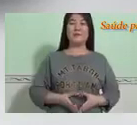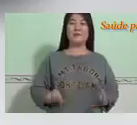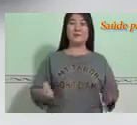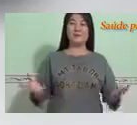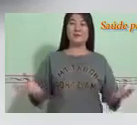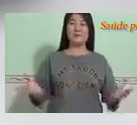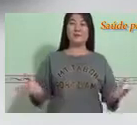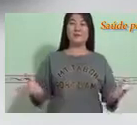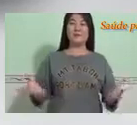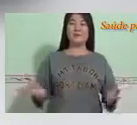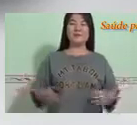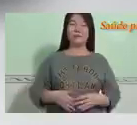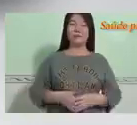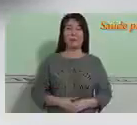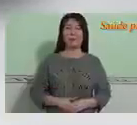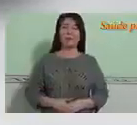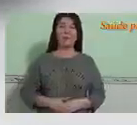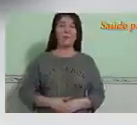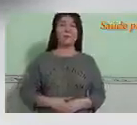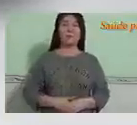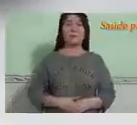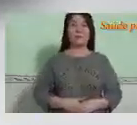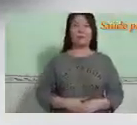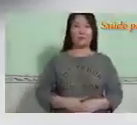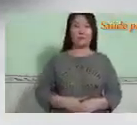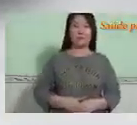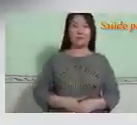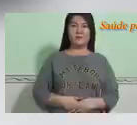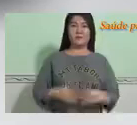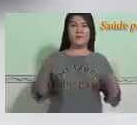pode ser tão prejudicial à saúde.